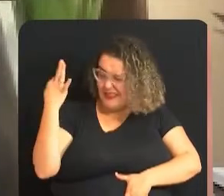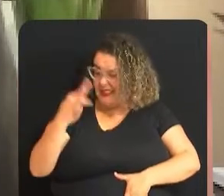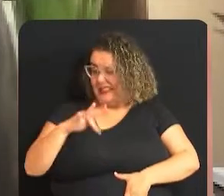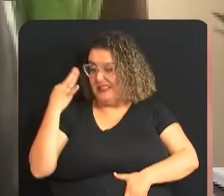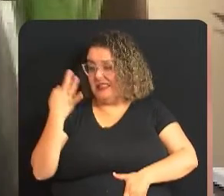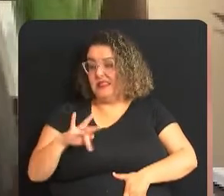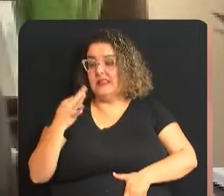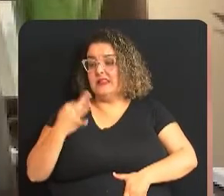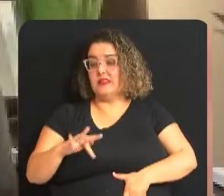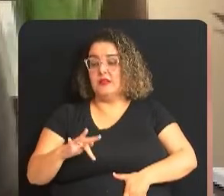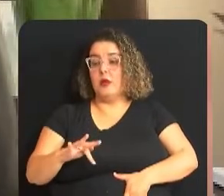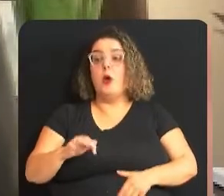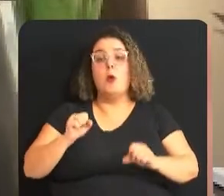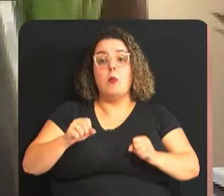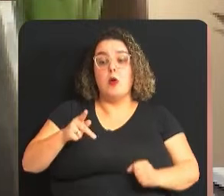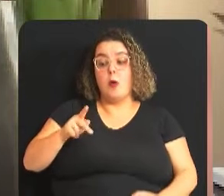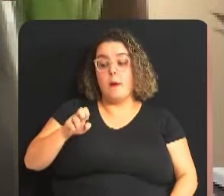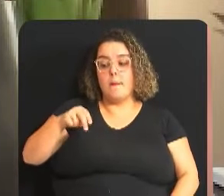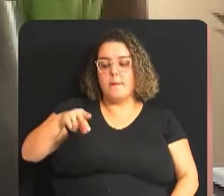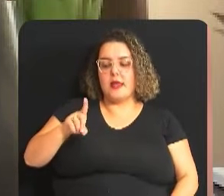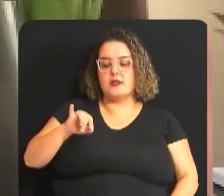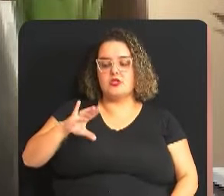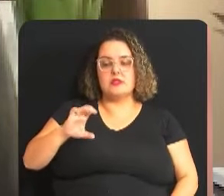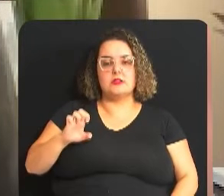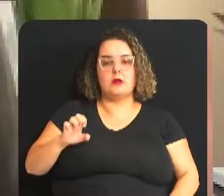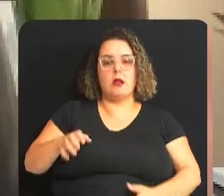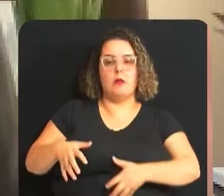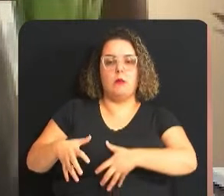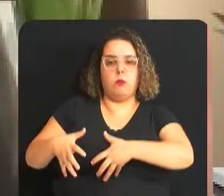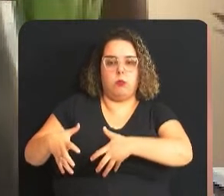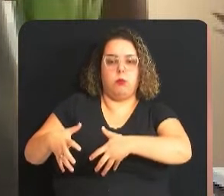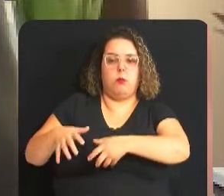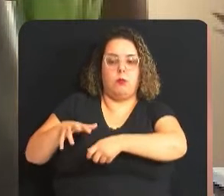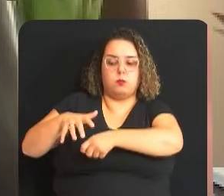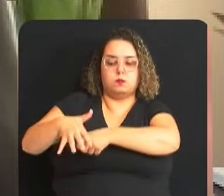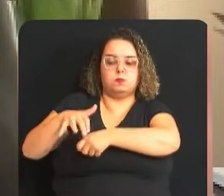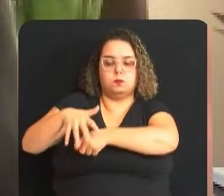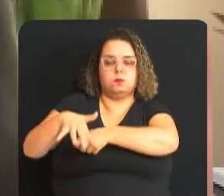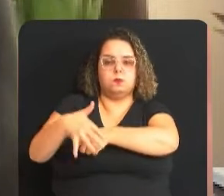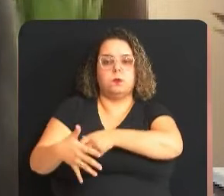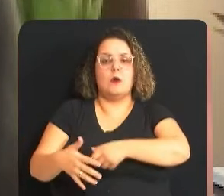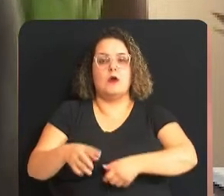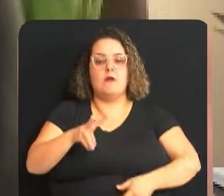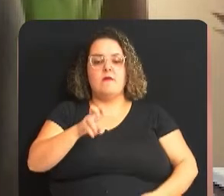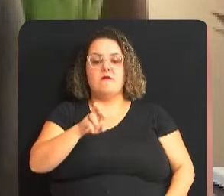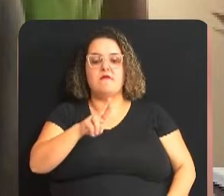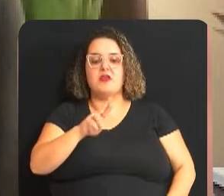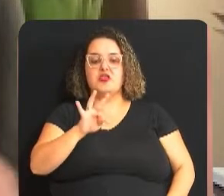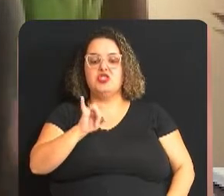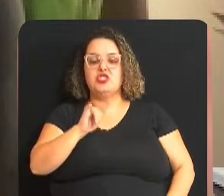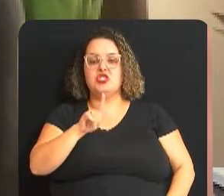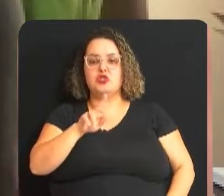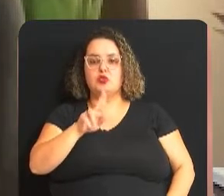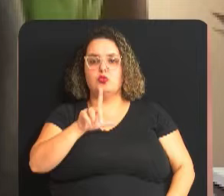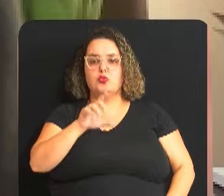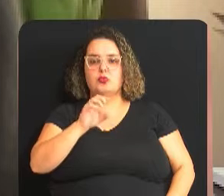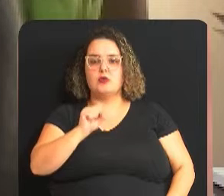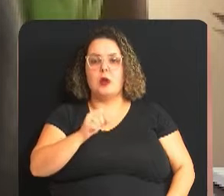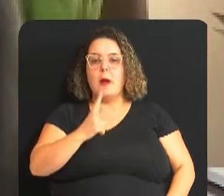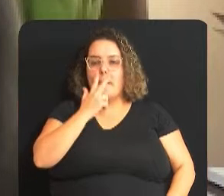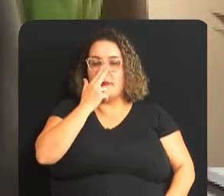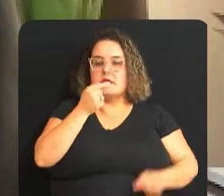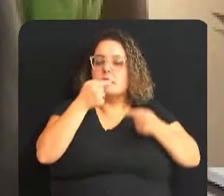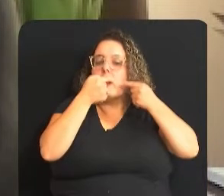ter o apêndice inflamar. Eu posso ter formação de divertículos, que é como se fossem espinhas, como se